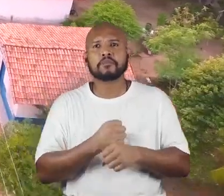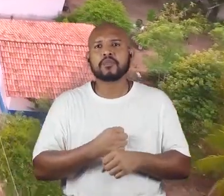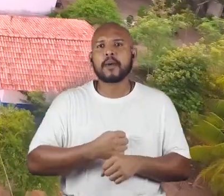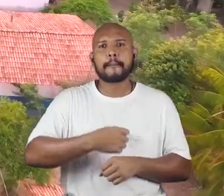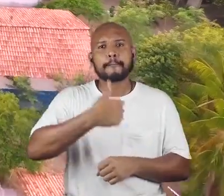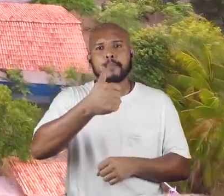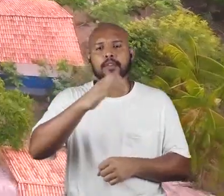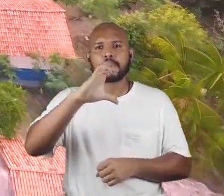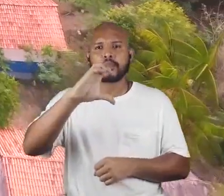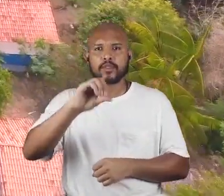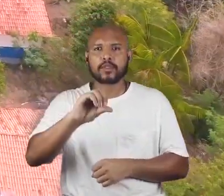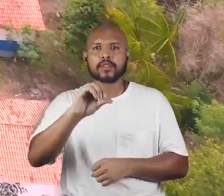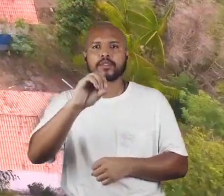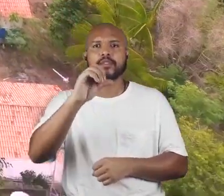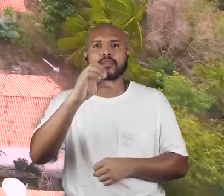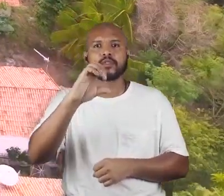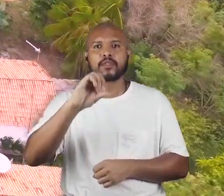foi em